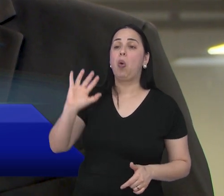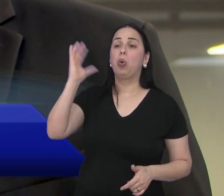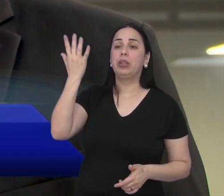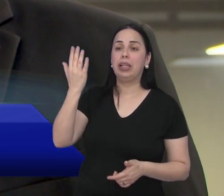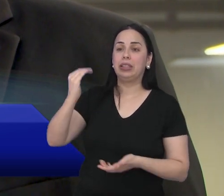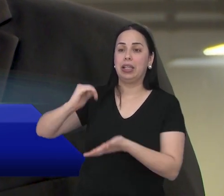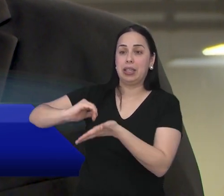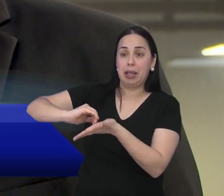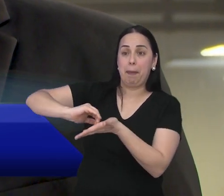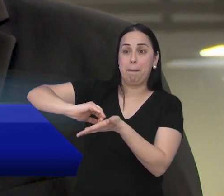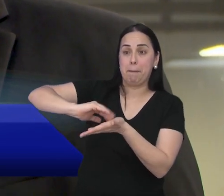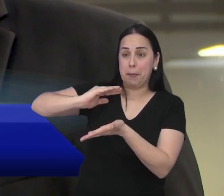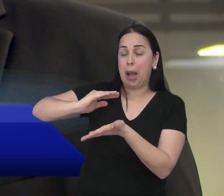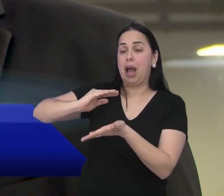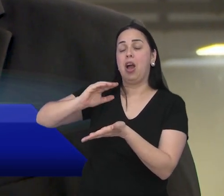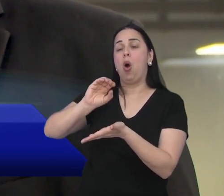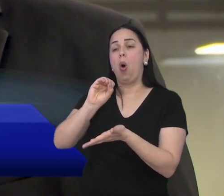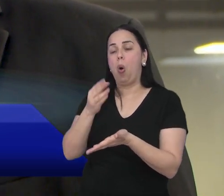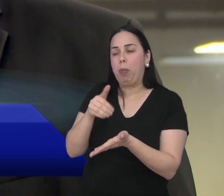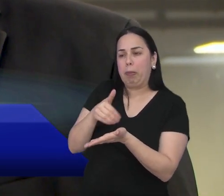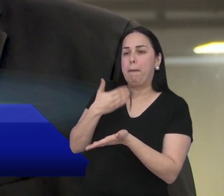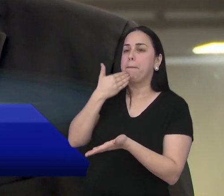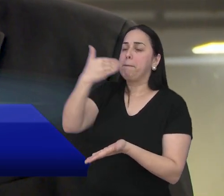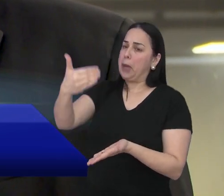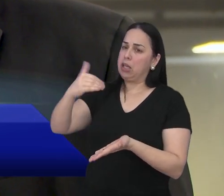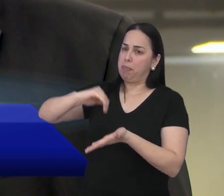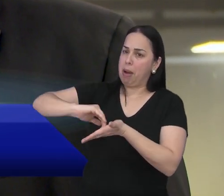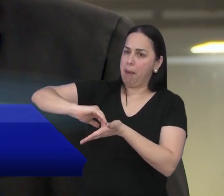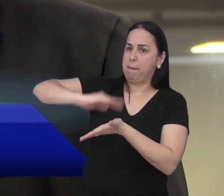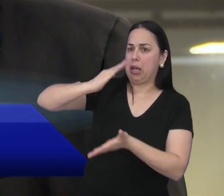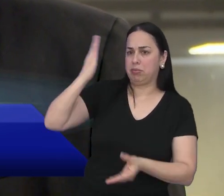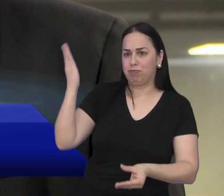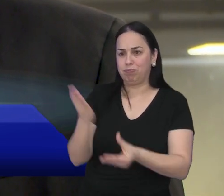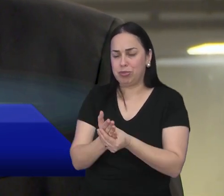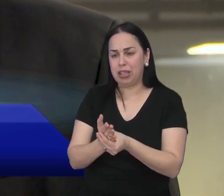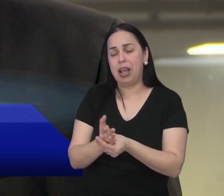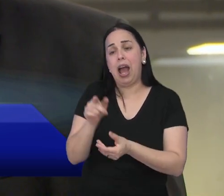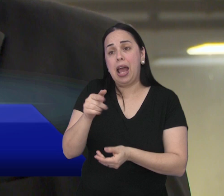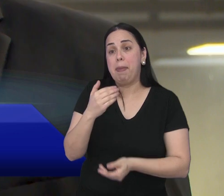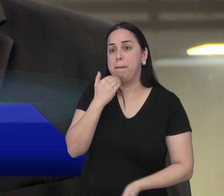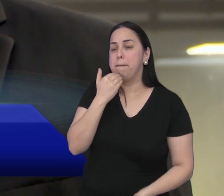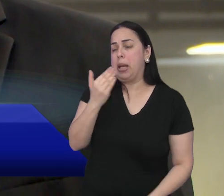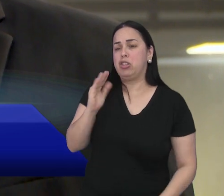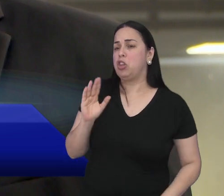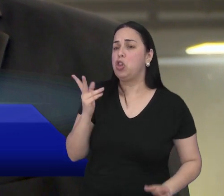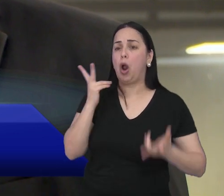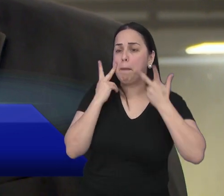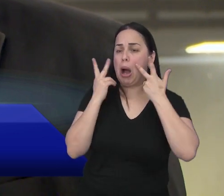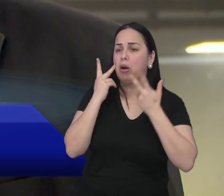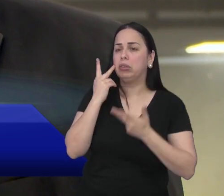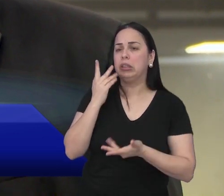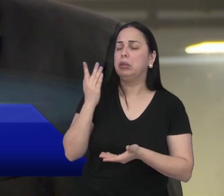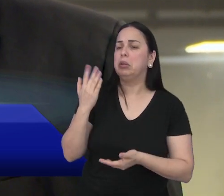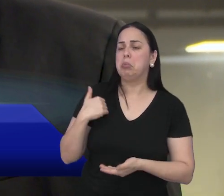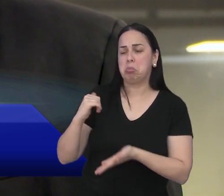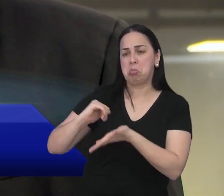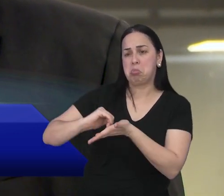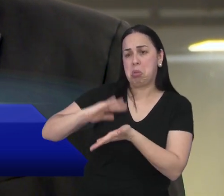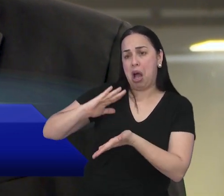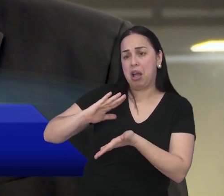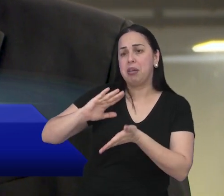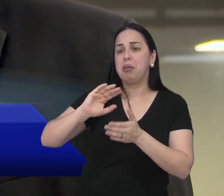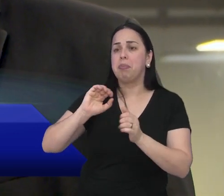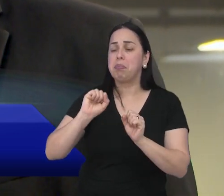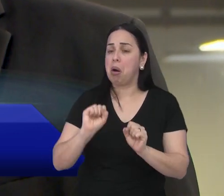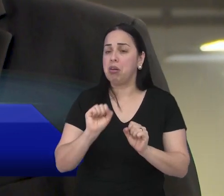alguma causa de rescisão indireta, às vezes até por aquele momento, o empregado acaba pedindo demissão. E aí este pedido de